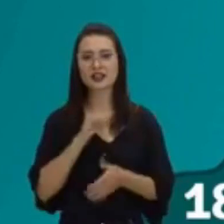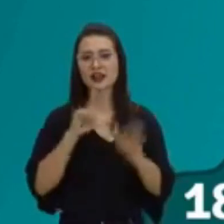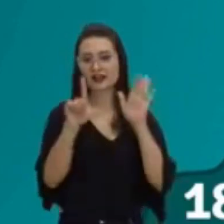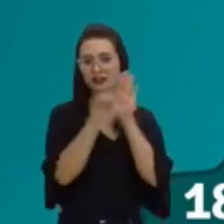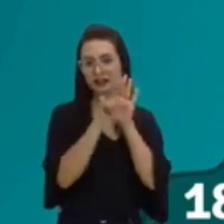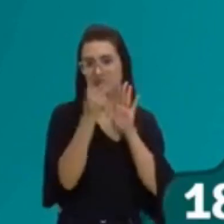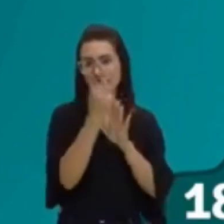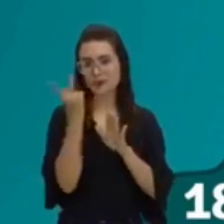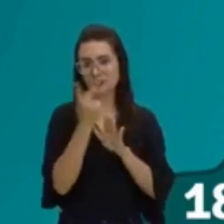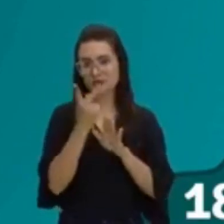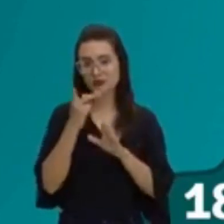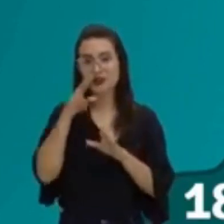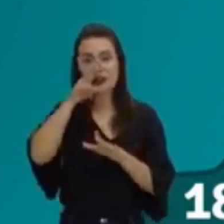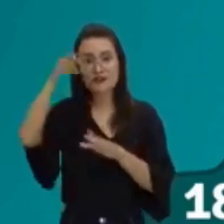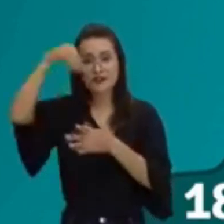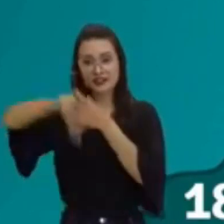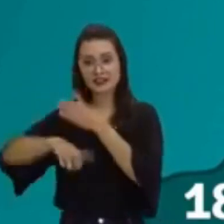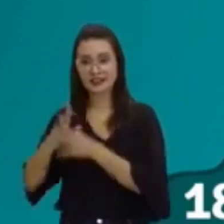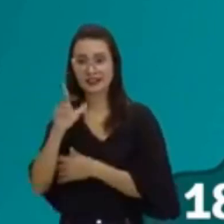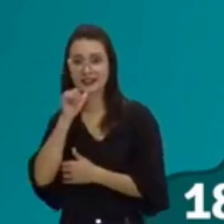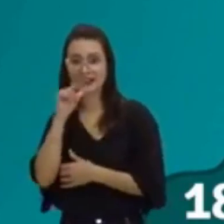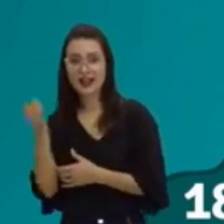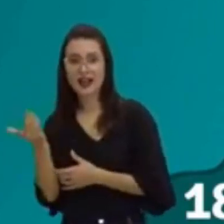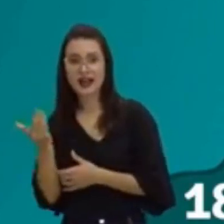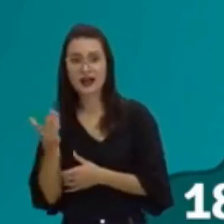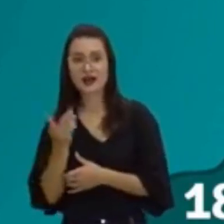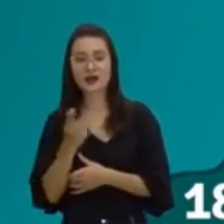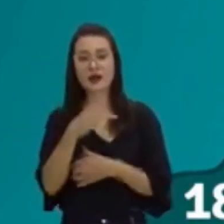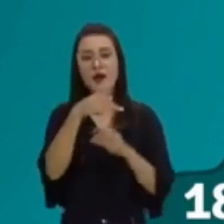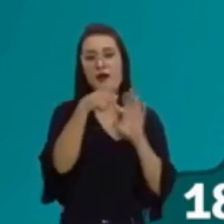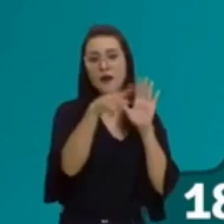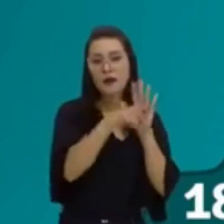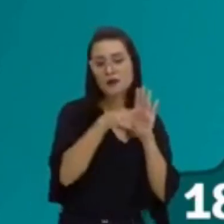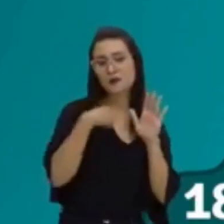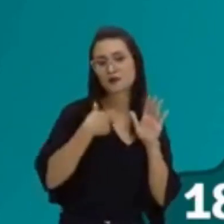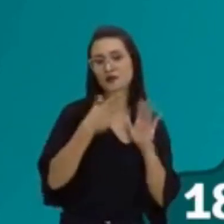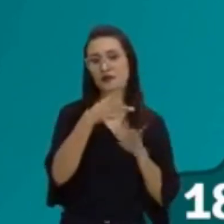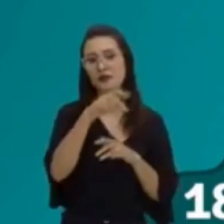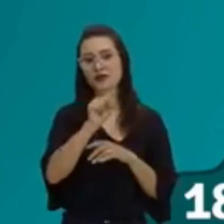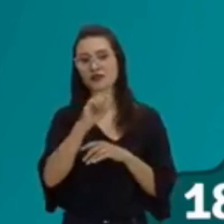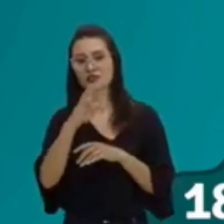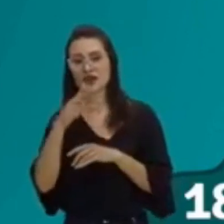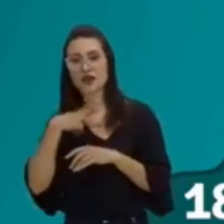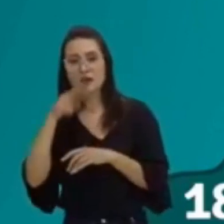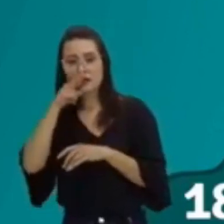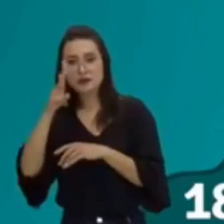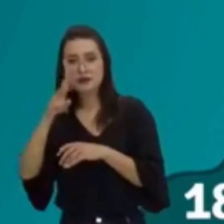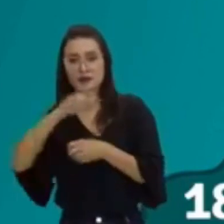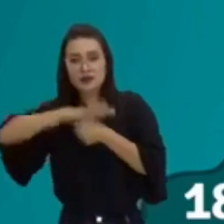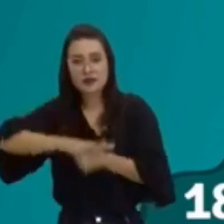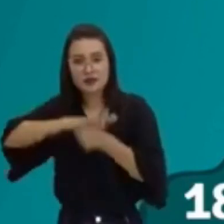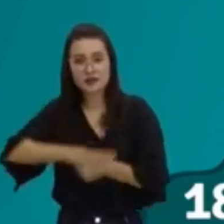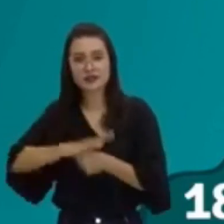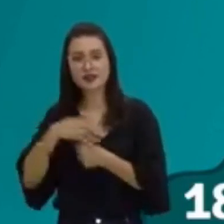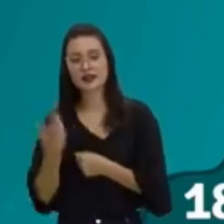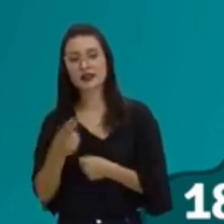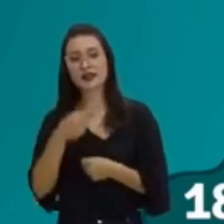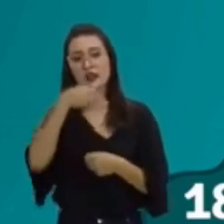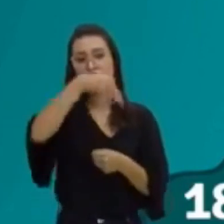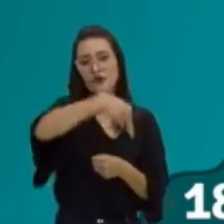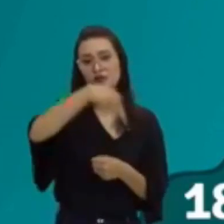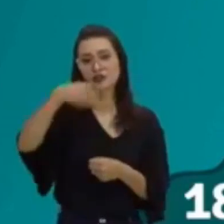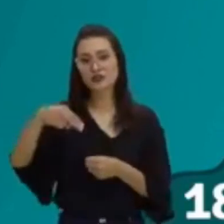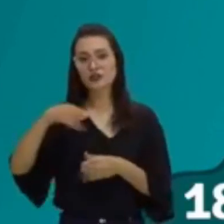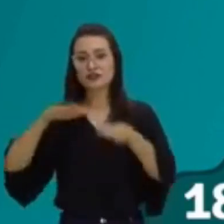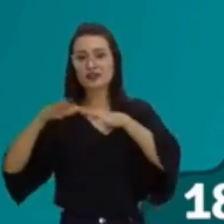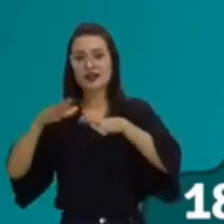empuxo, Pascal e o princípio da prensa hidráulica, Newton e o princípio da ação e reação, ou a